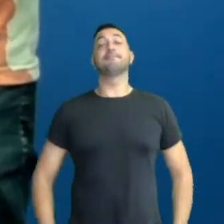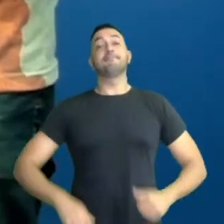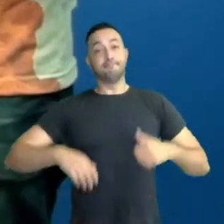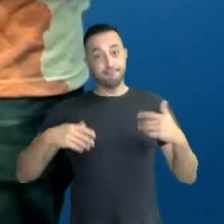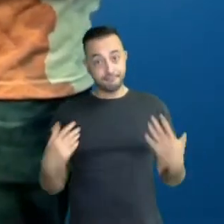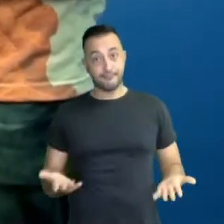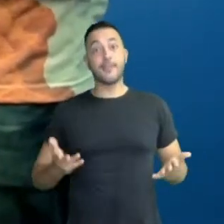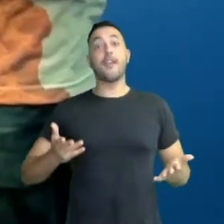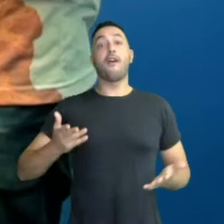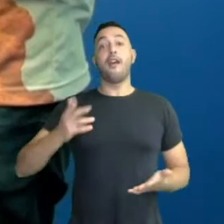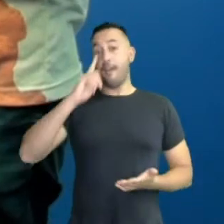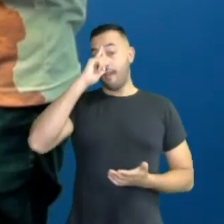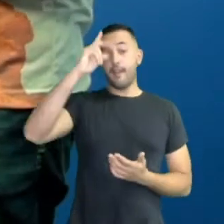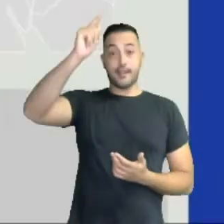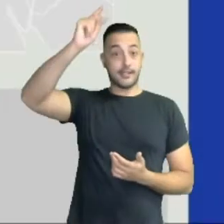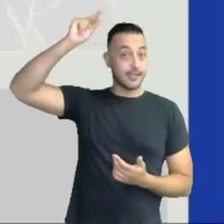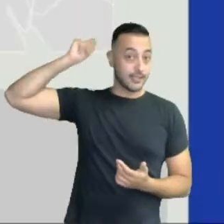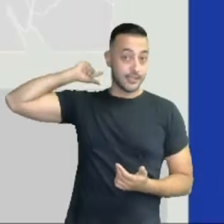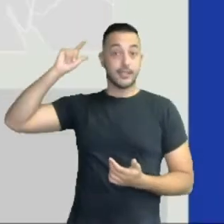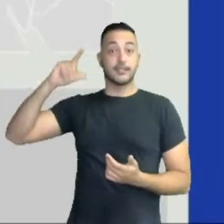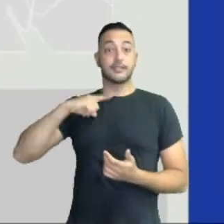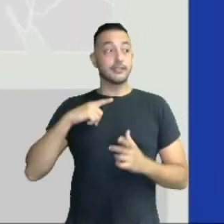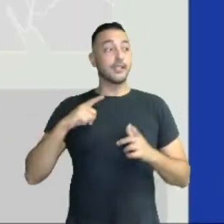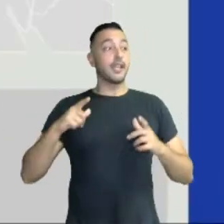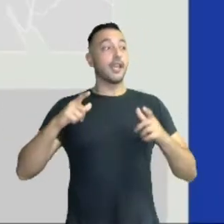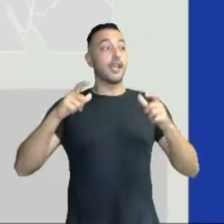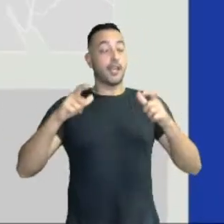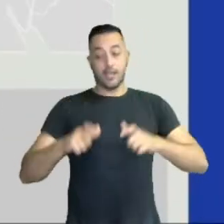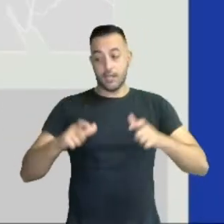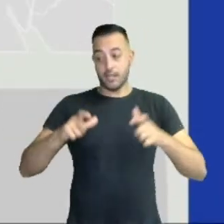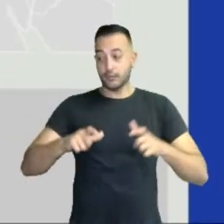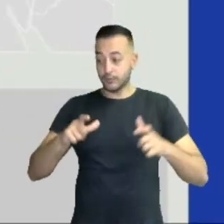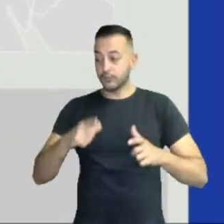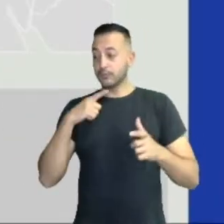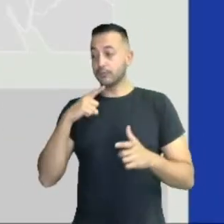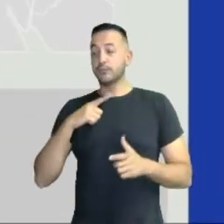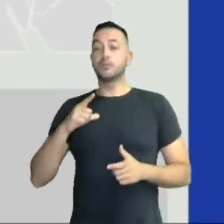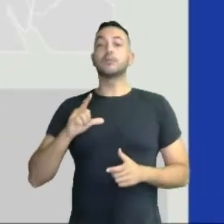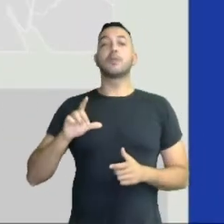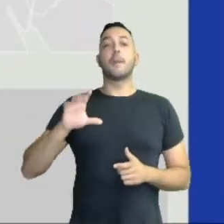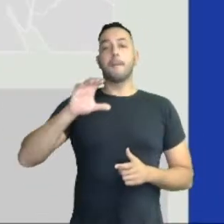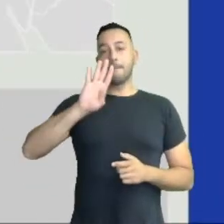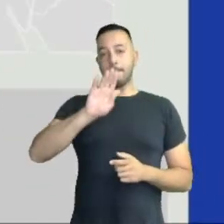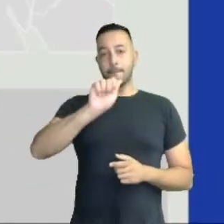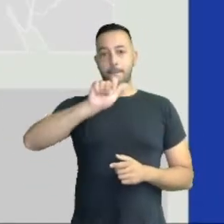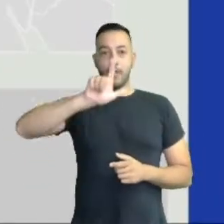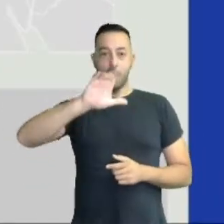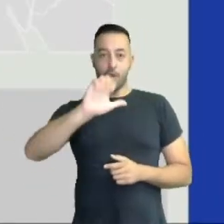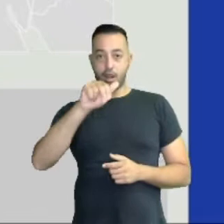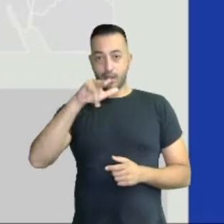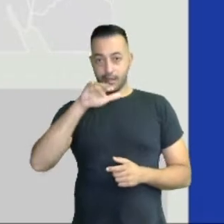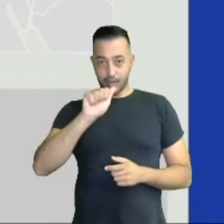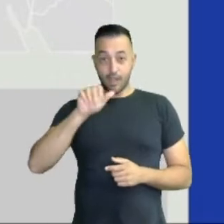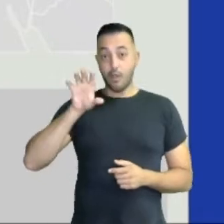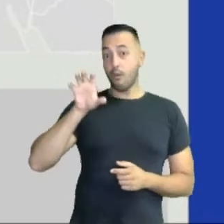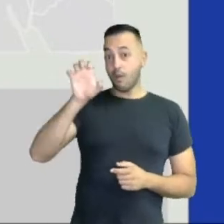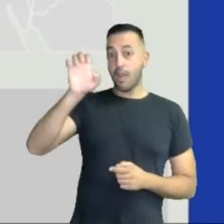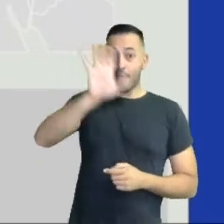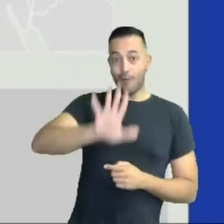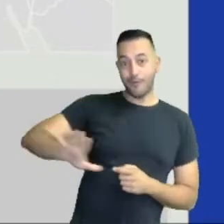Bem, a Grécia Antiga ela ficava localizada na Península Balcânica, lá no continente